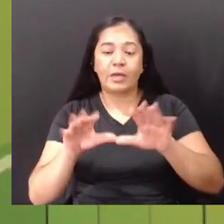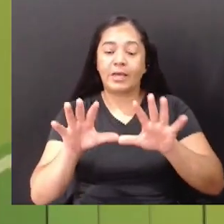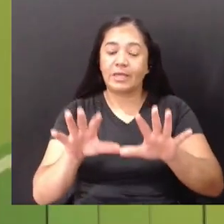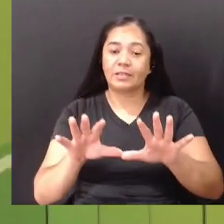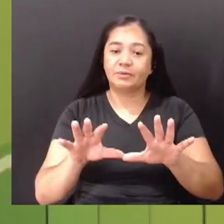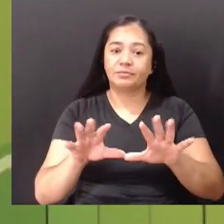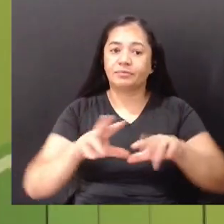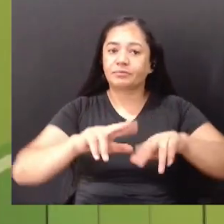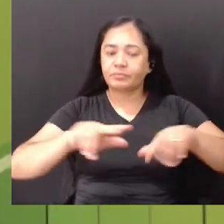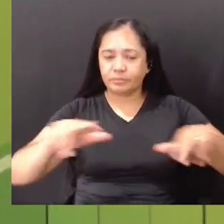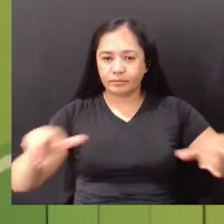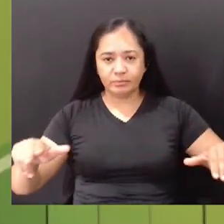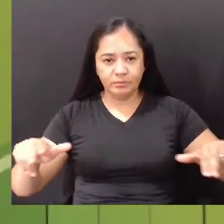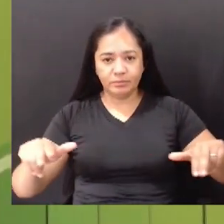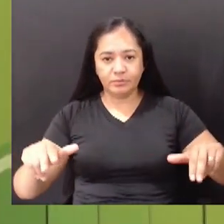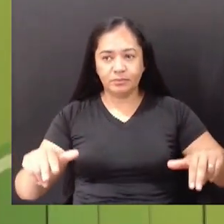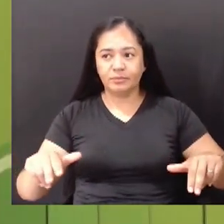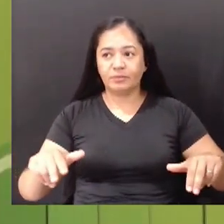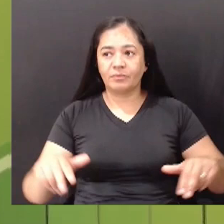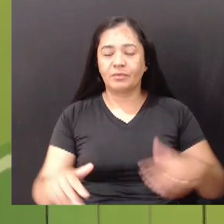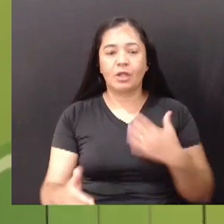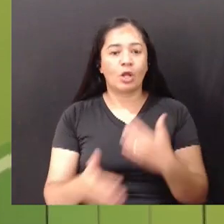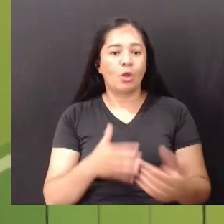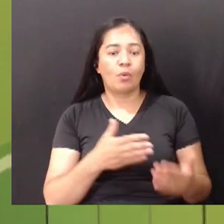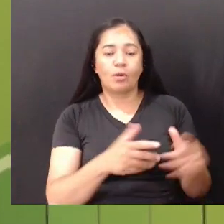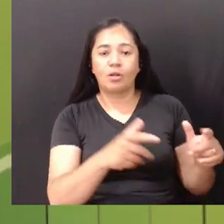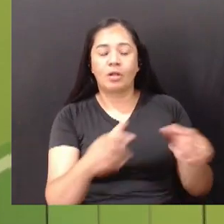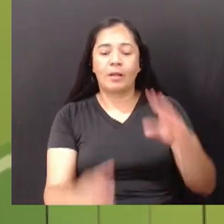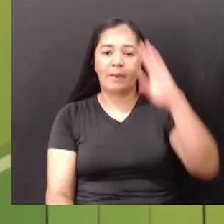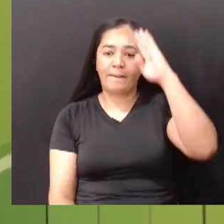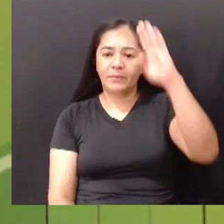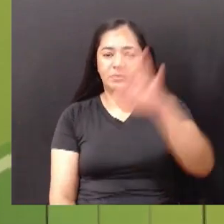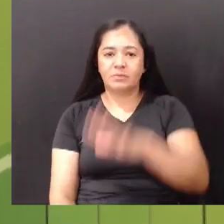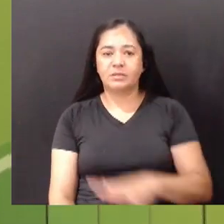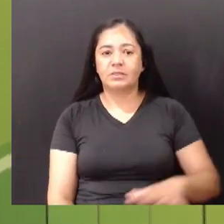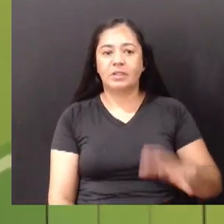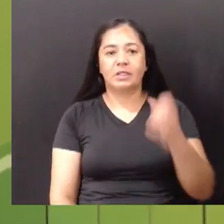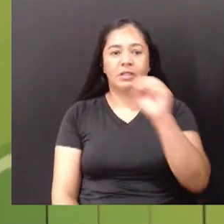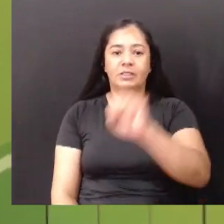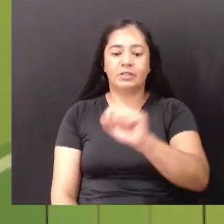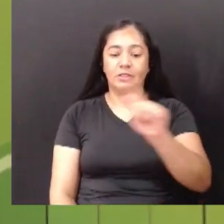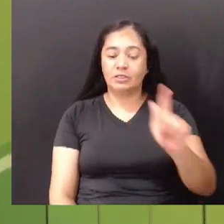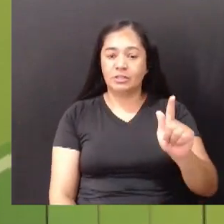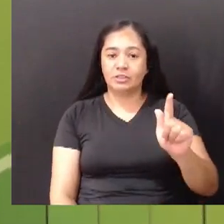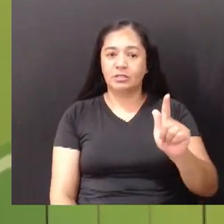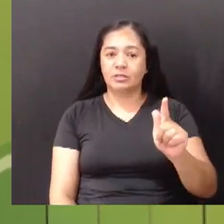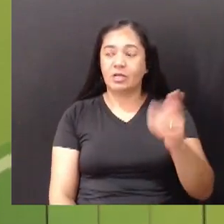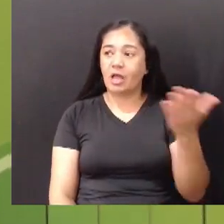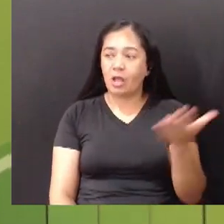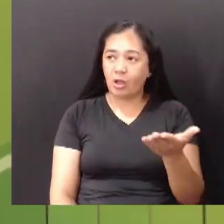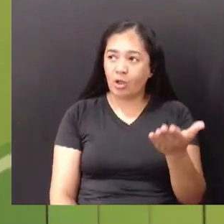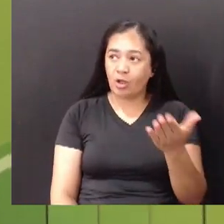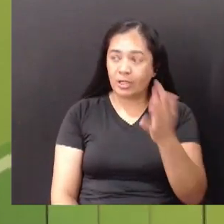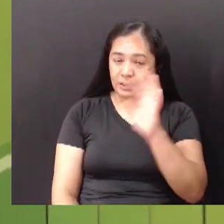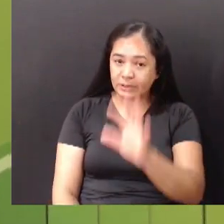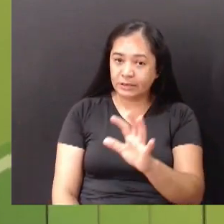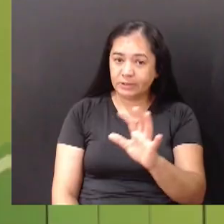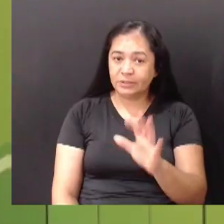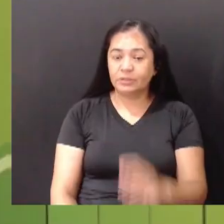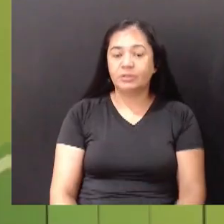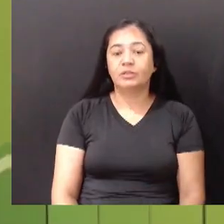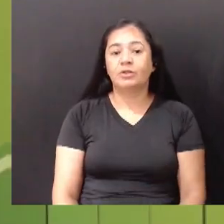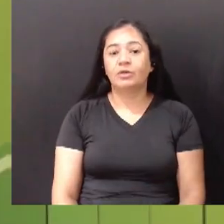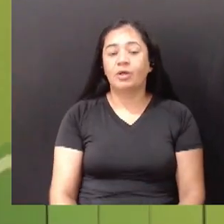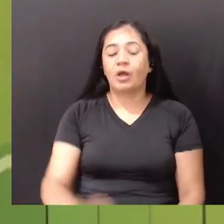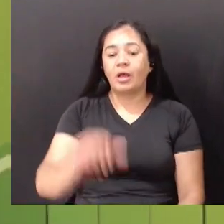há esse registro da biodiversidade em qualquer área, principalmente numa área como a Mata Santa Genebra. Nesse caso